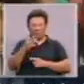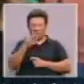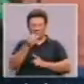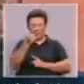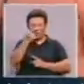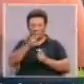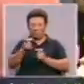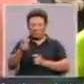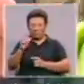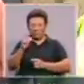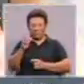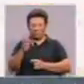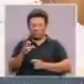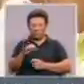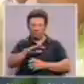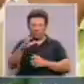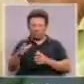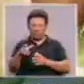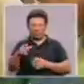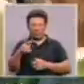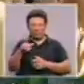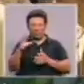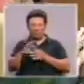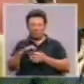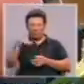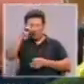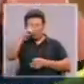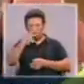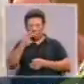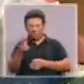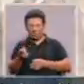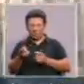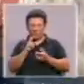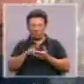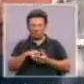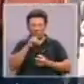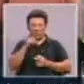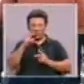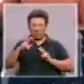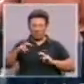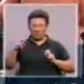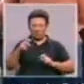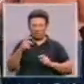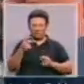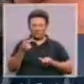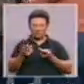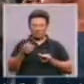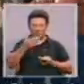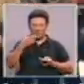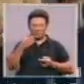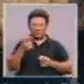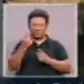da população que tem ver qual é com a o hábito tabágico e que na realidade pode ser detectada e digo esticada